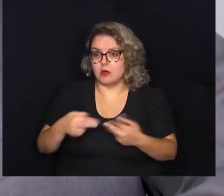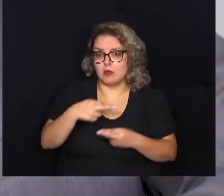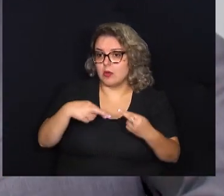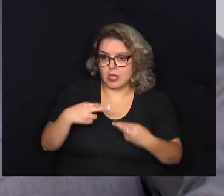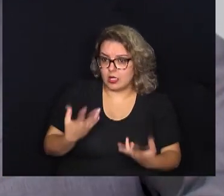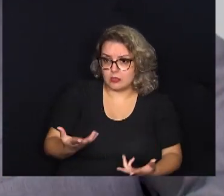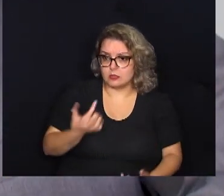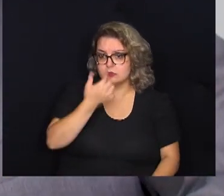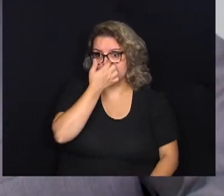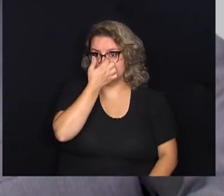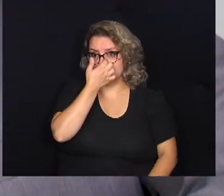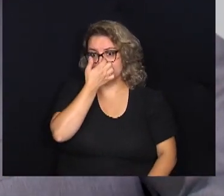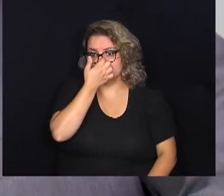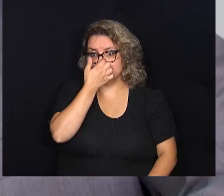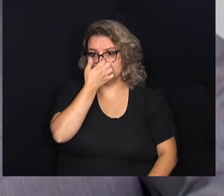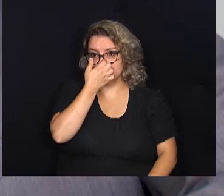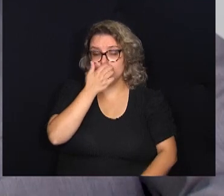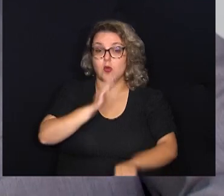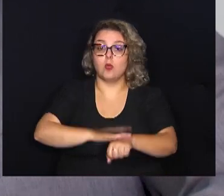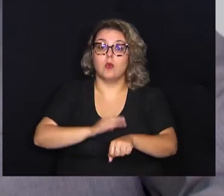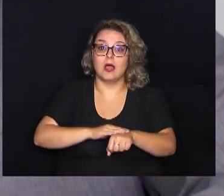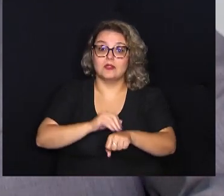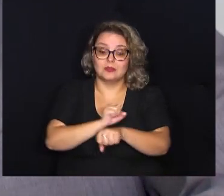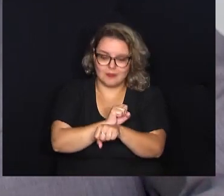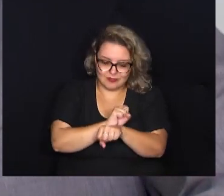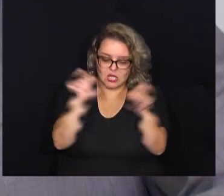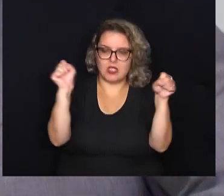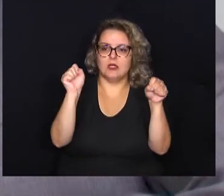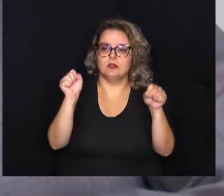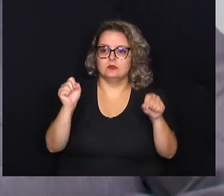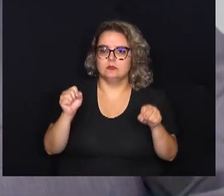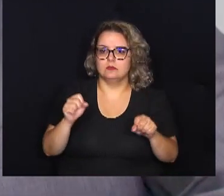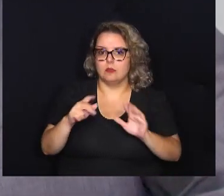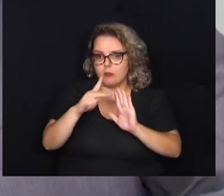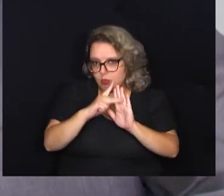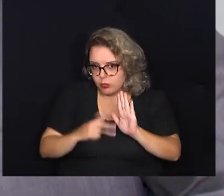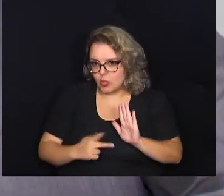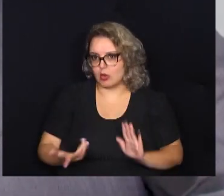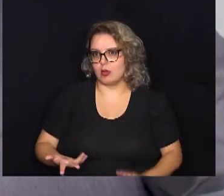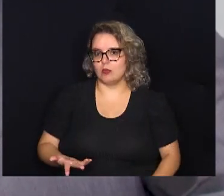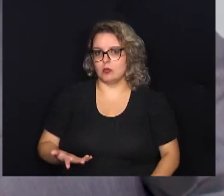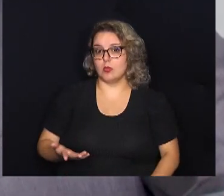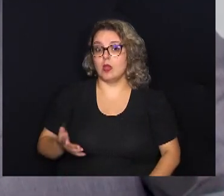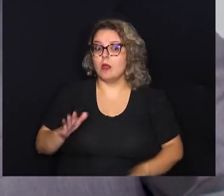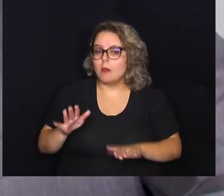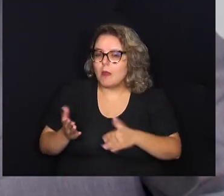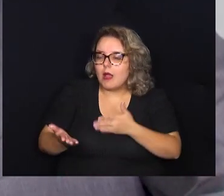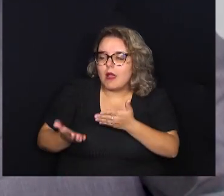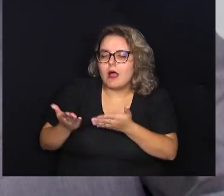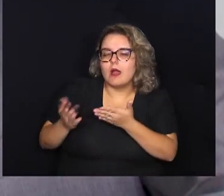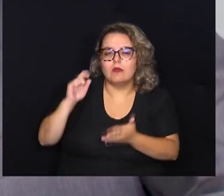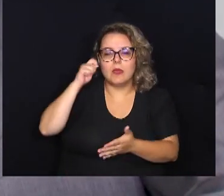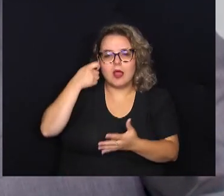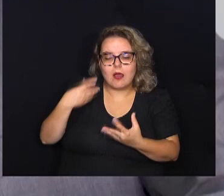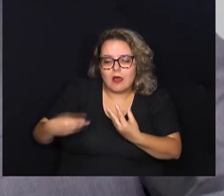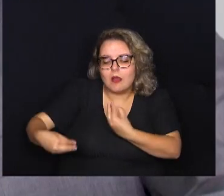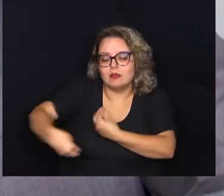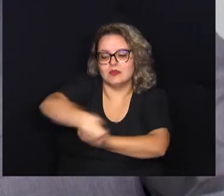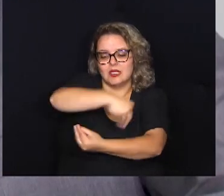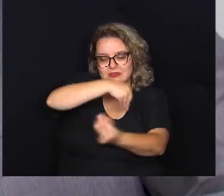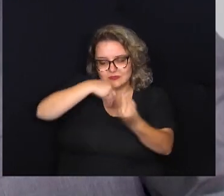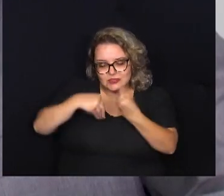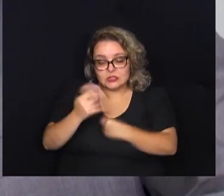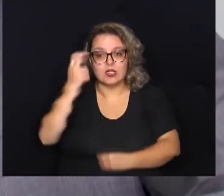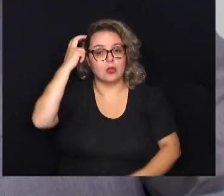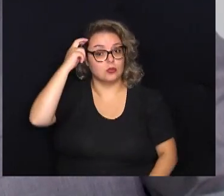o ato da abolição em si, mas tratasse do negro integrado na cultura